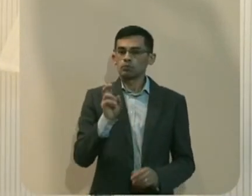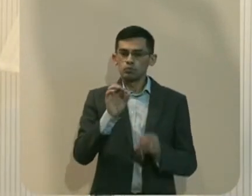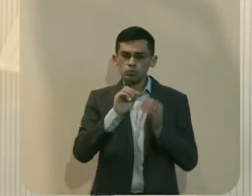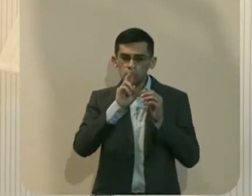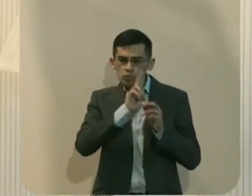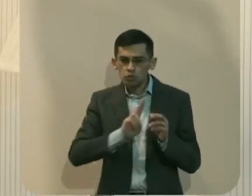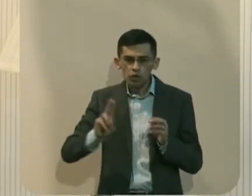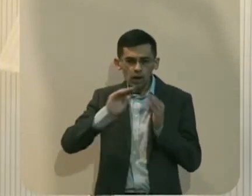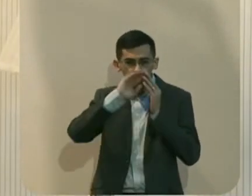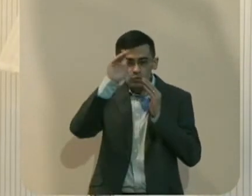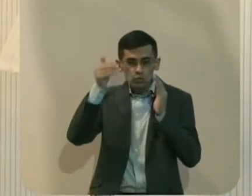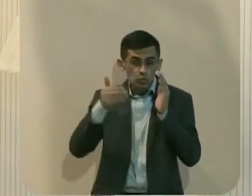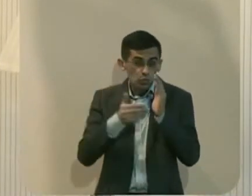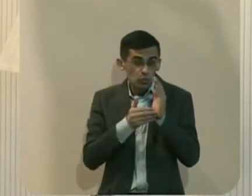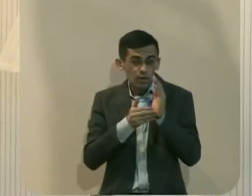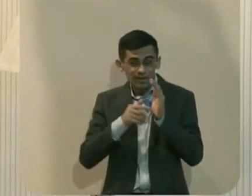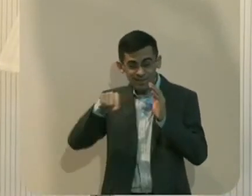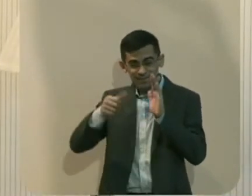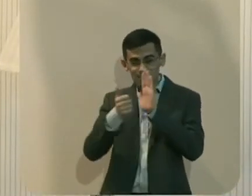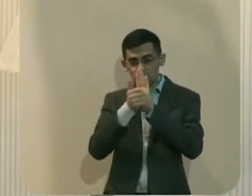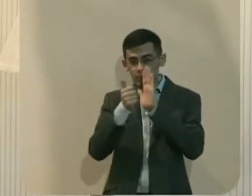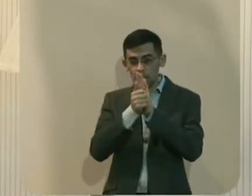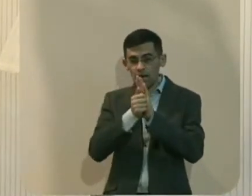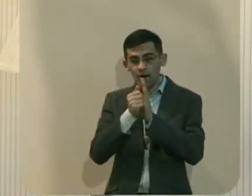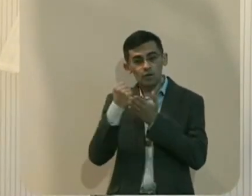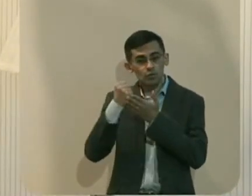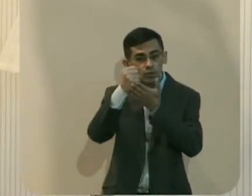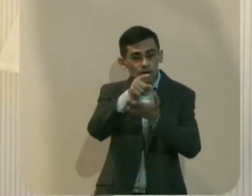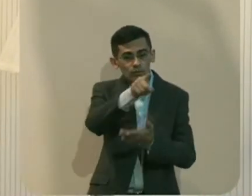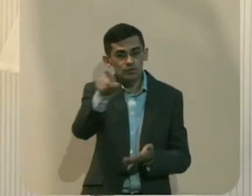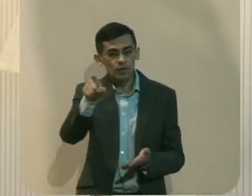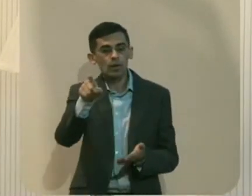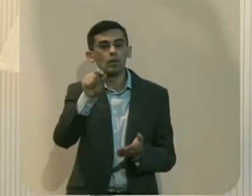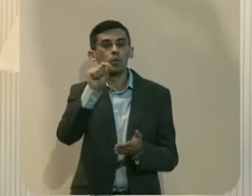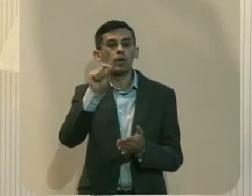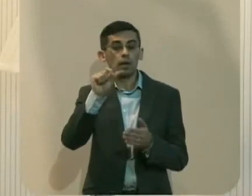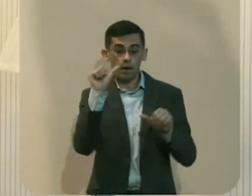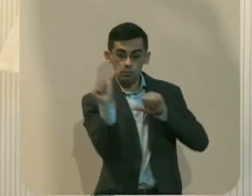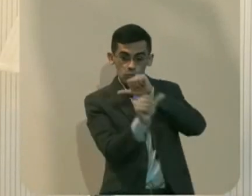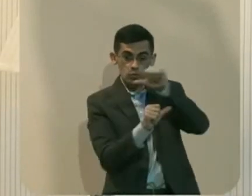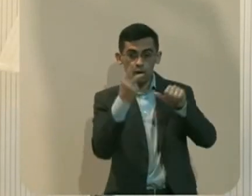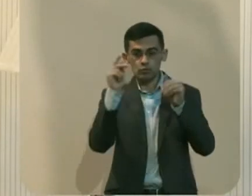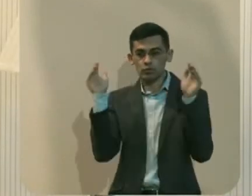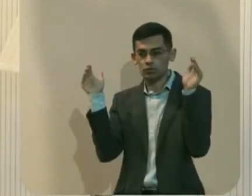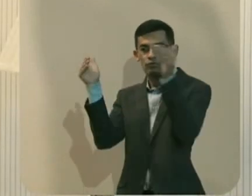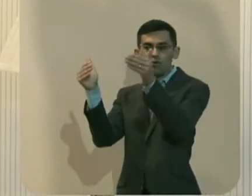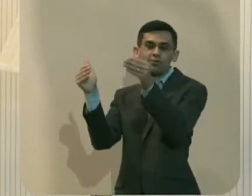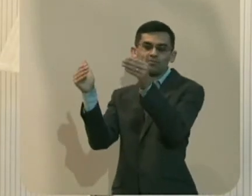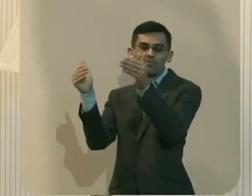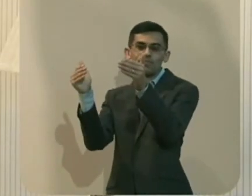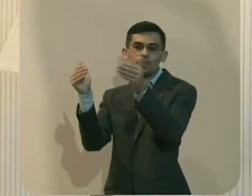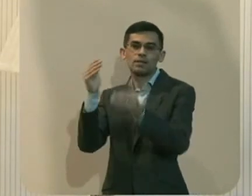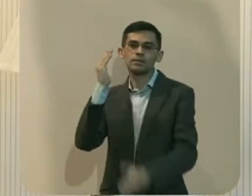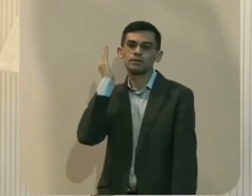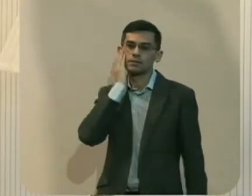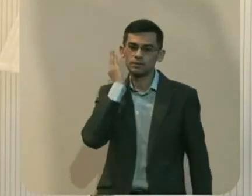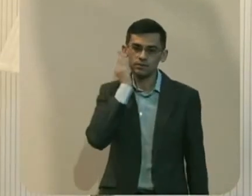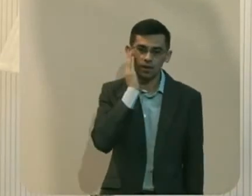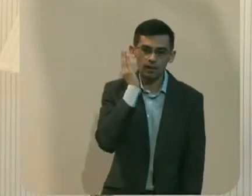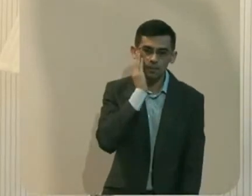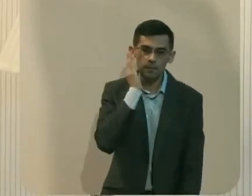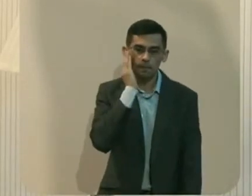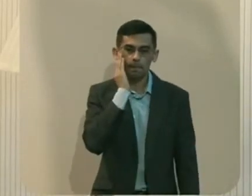estrutura para ajudar você a colocar você no seu foco. E sabe, aquela moça falou